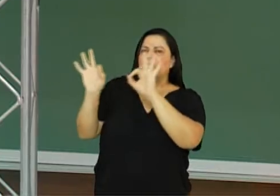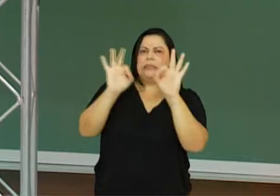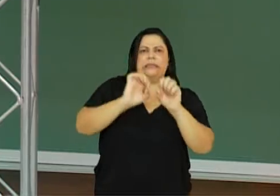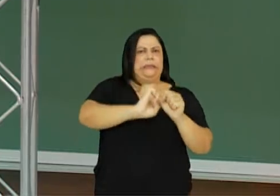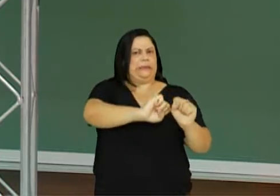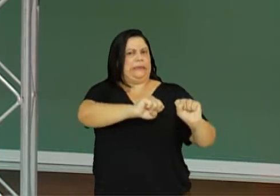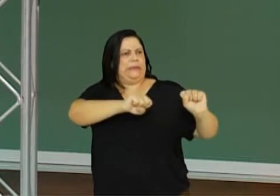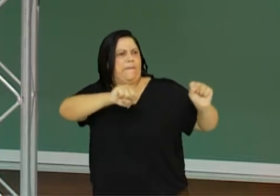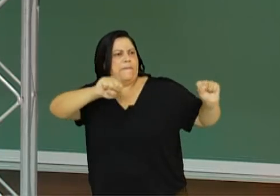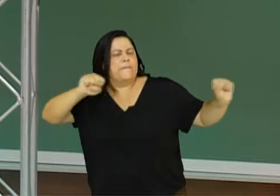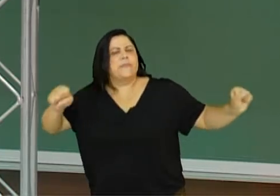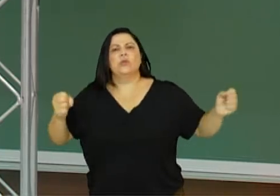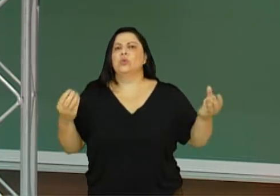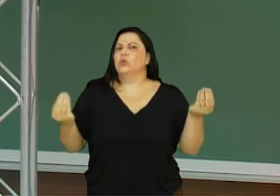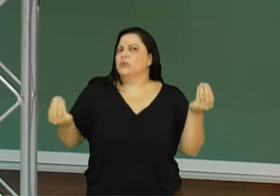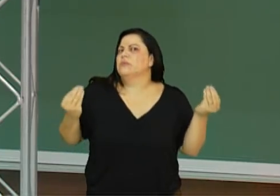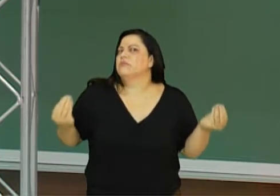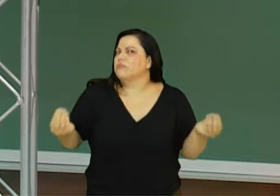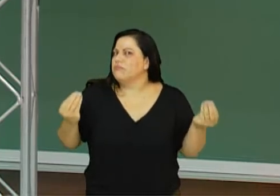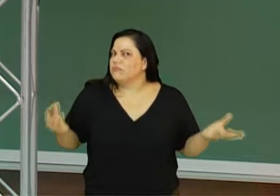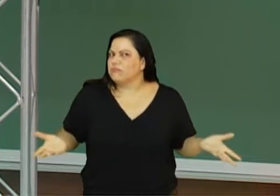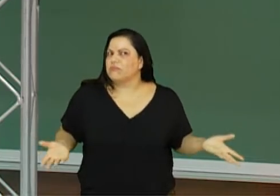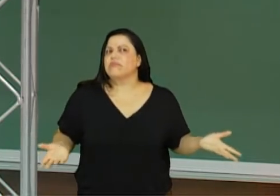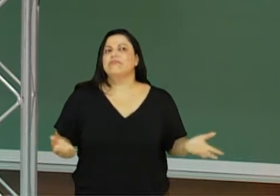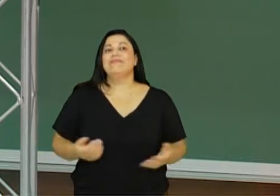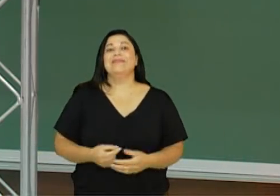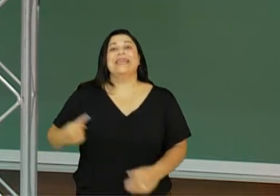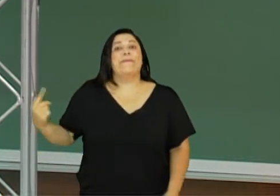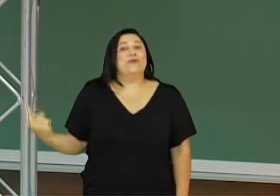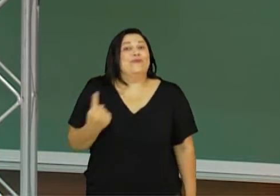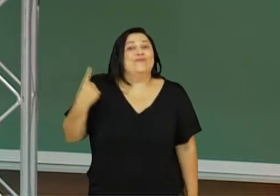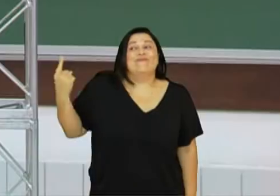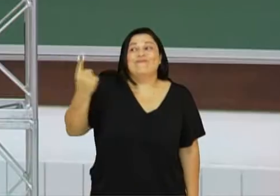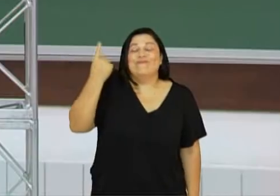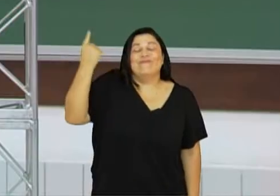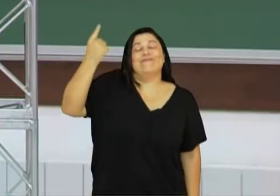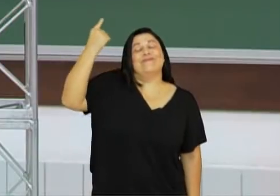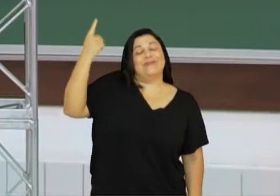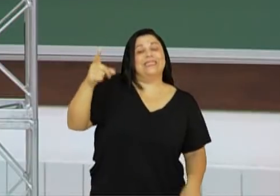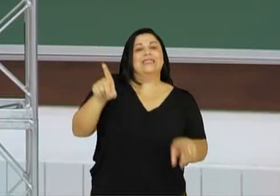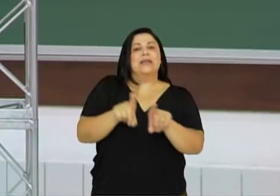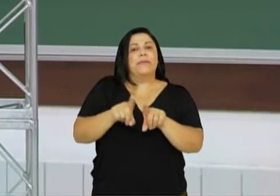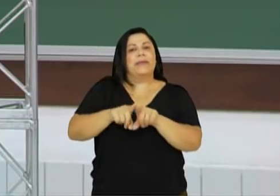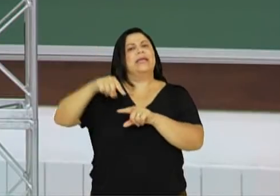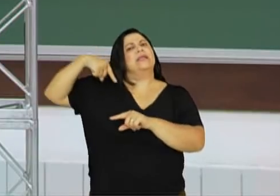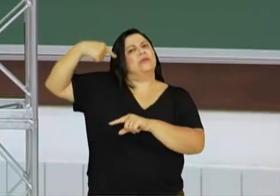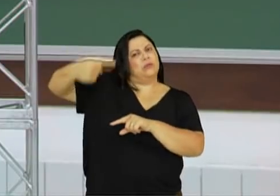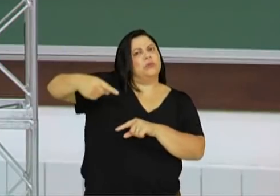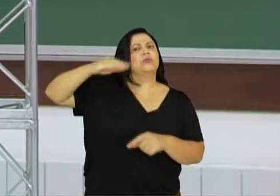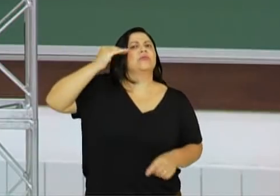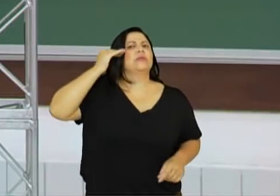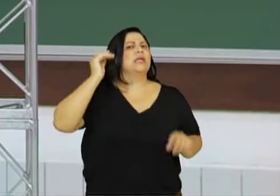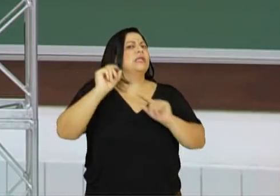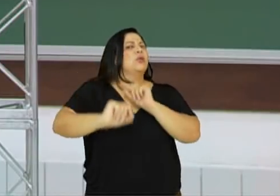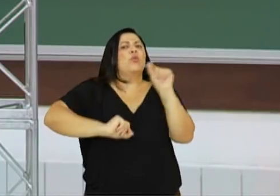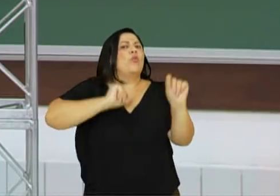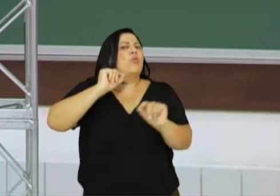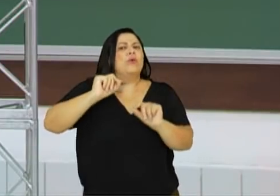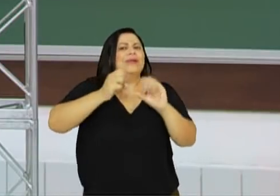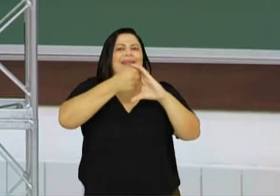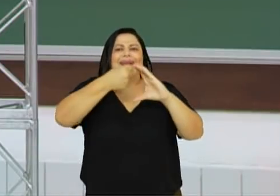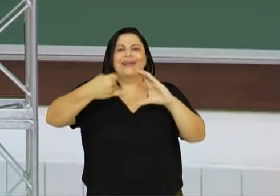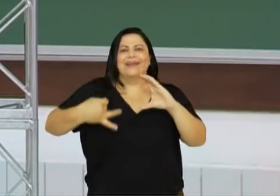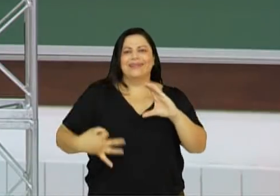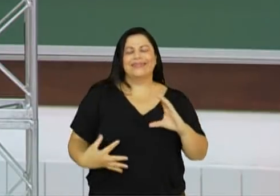muito grande. Sim, ele é muito grande, ele é muito alto e a gente vai entender por que esses aquedutos têm essas